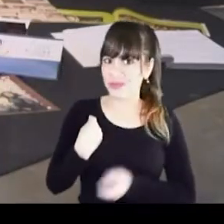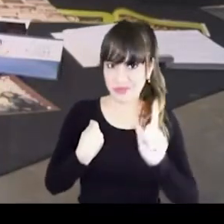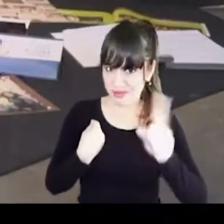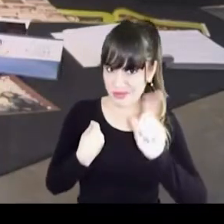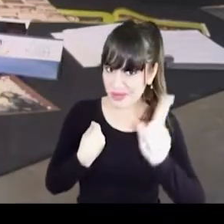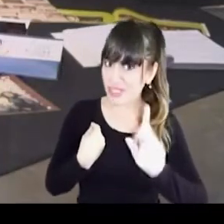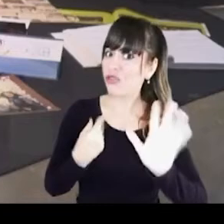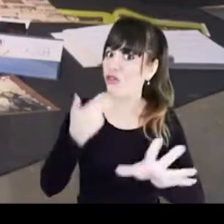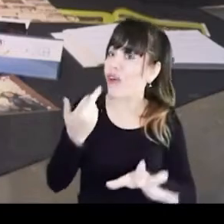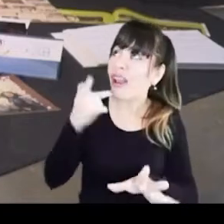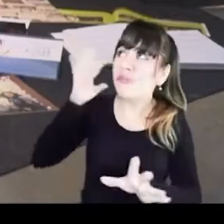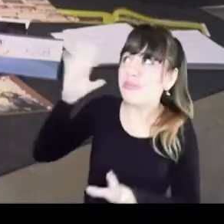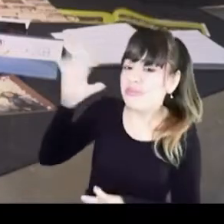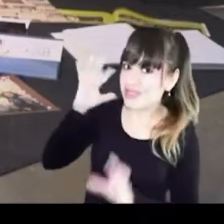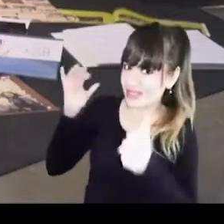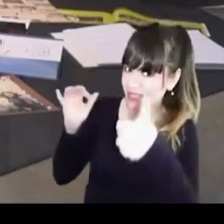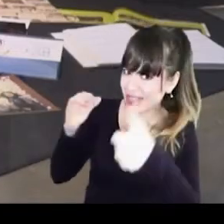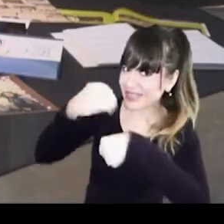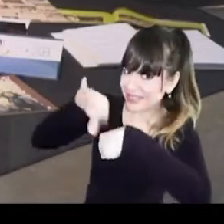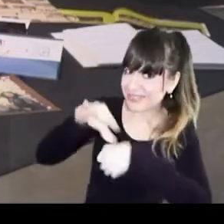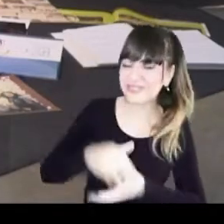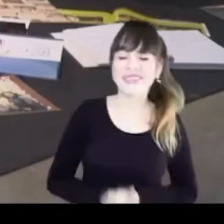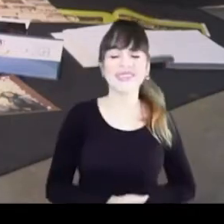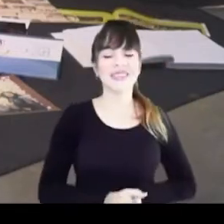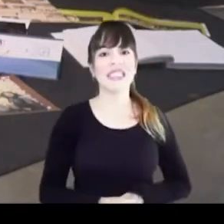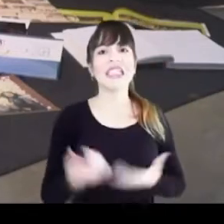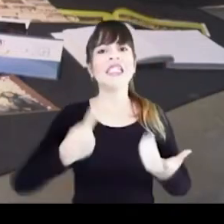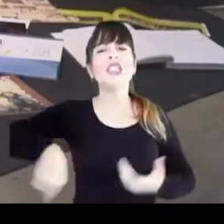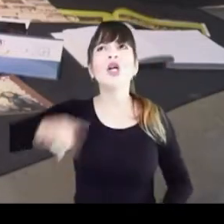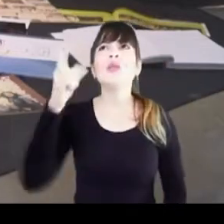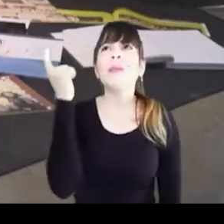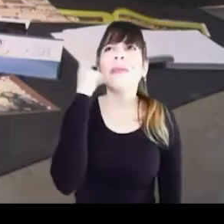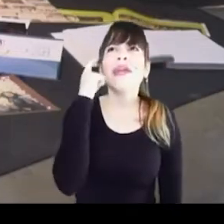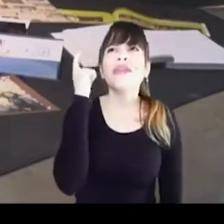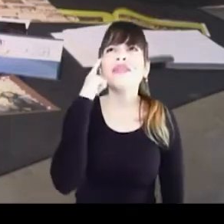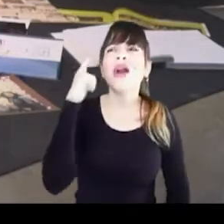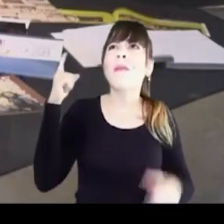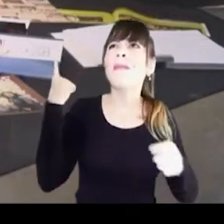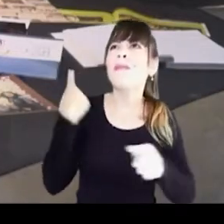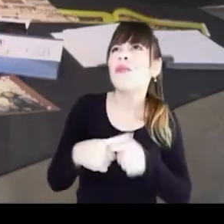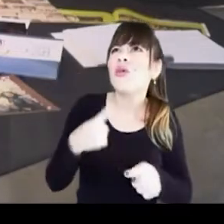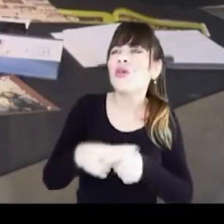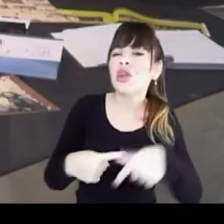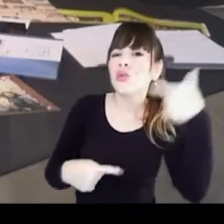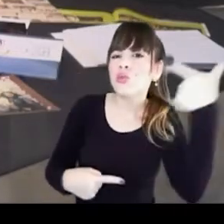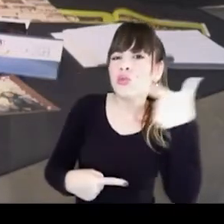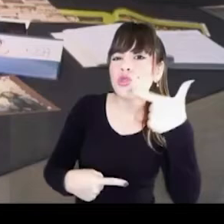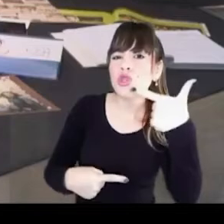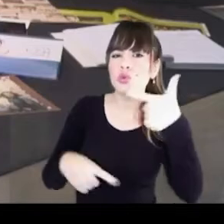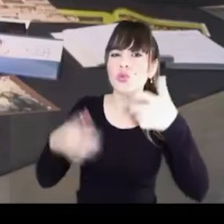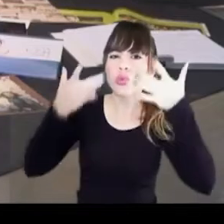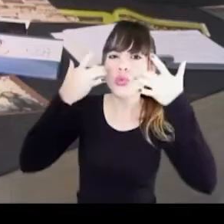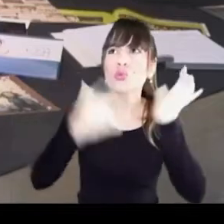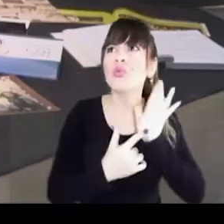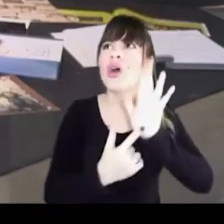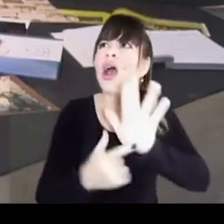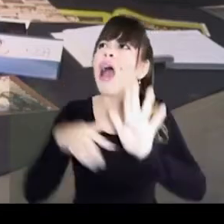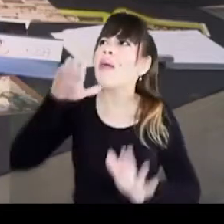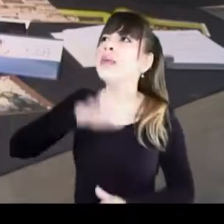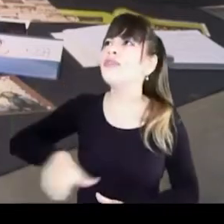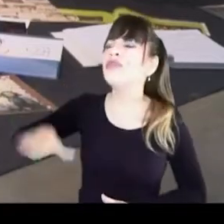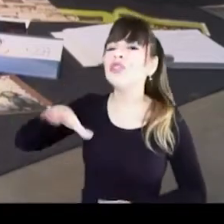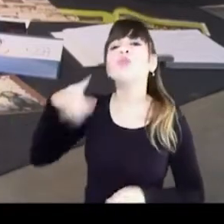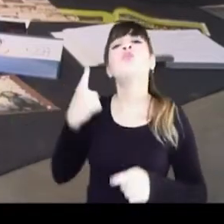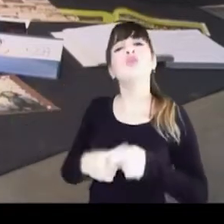eu ainda não estava, estou falando aqui, pensando. Se a gente for pensar por que o segundo espetáculo